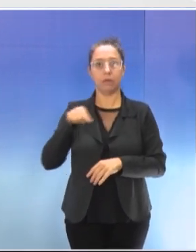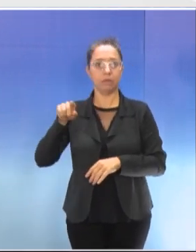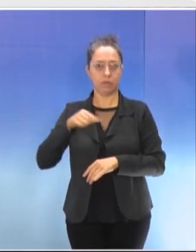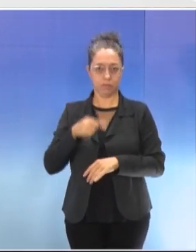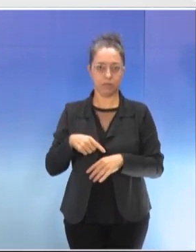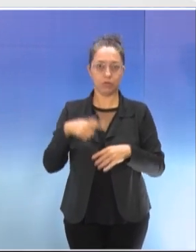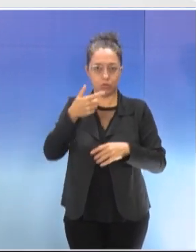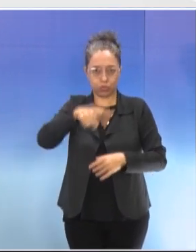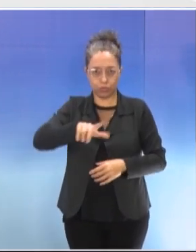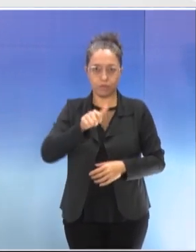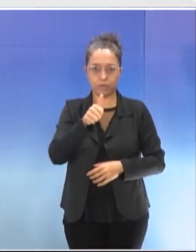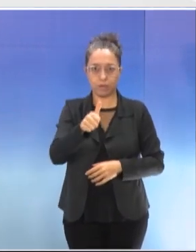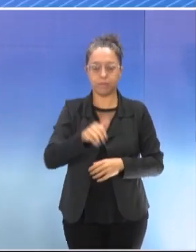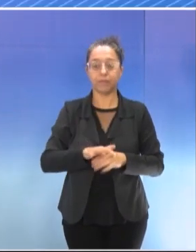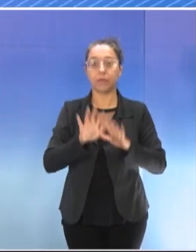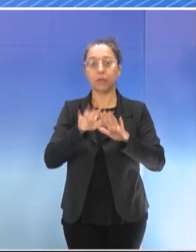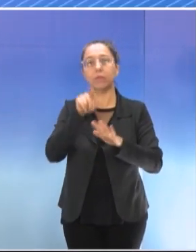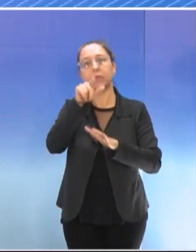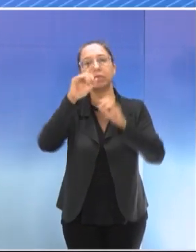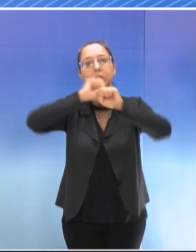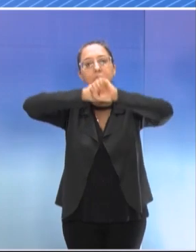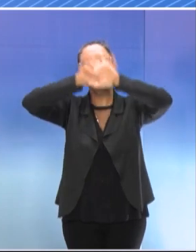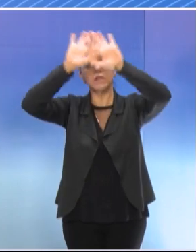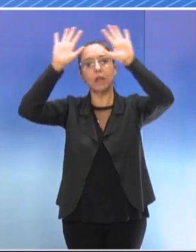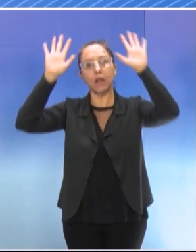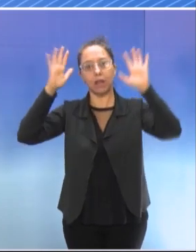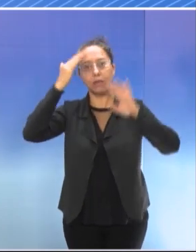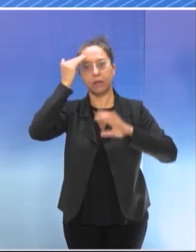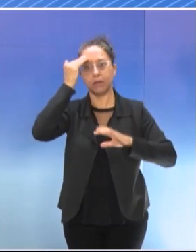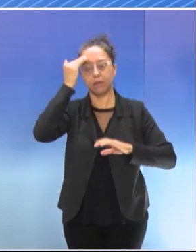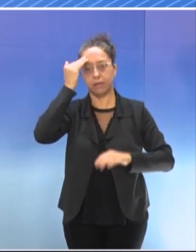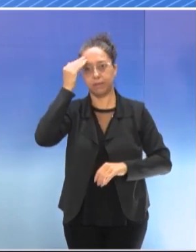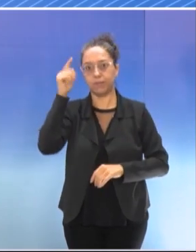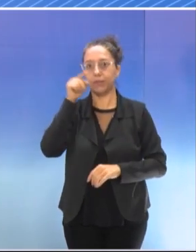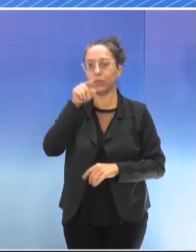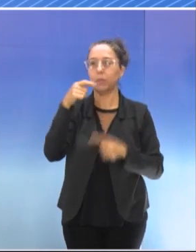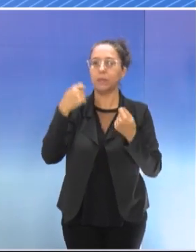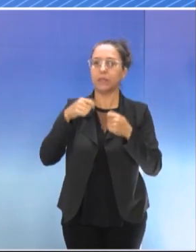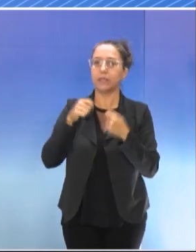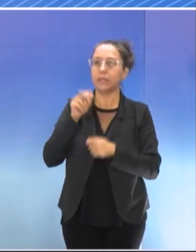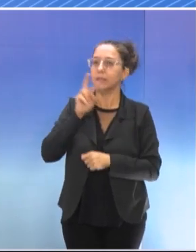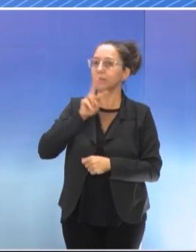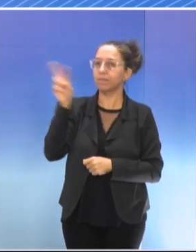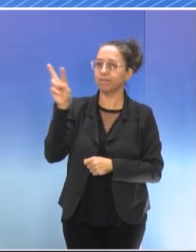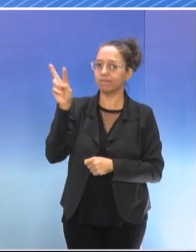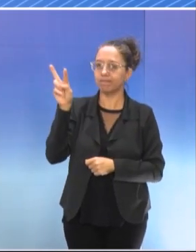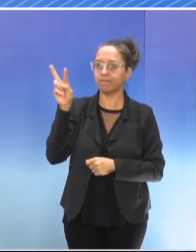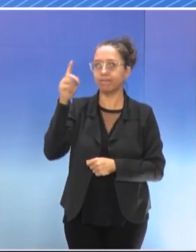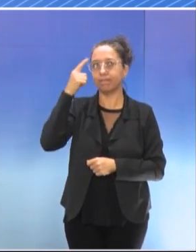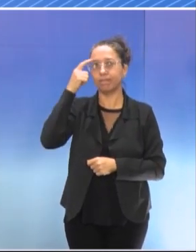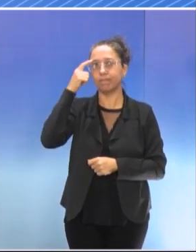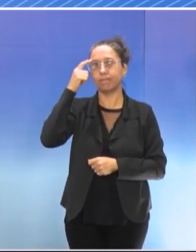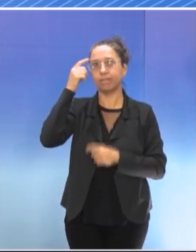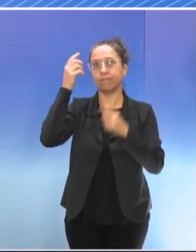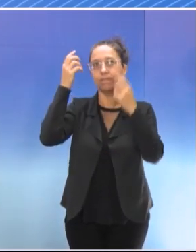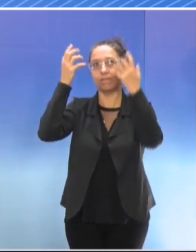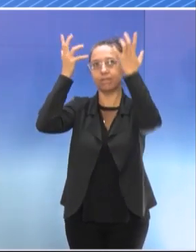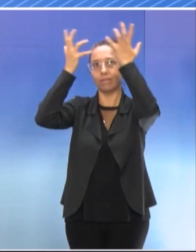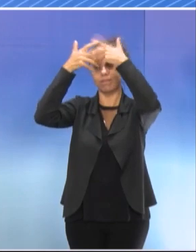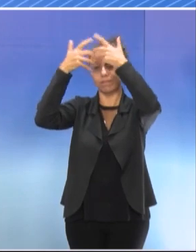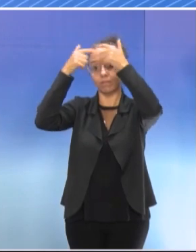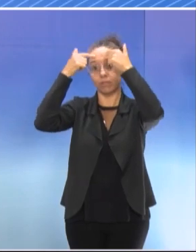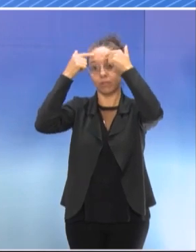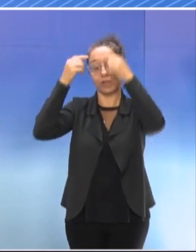entender claramente, é preciso você ter uma noção de engenharia genética, tá? Porque